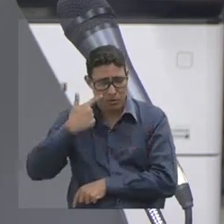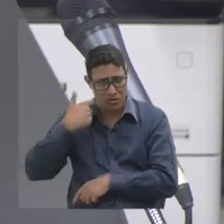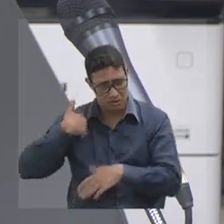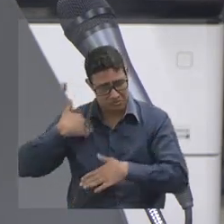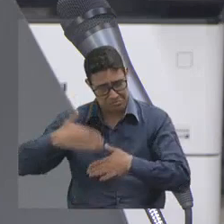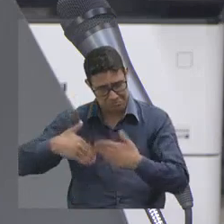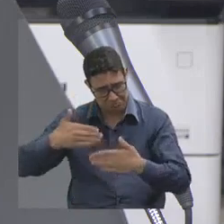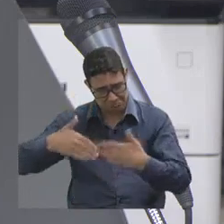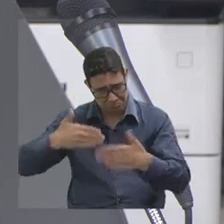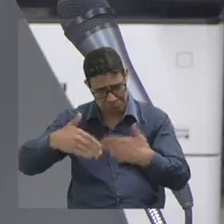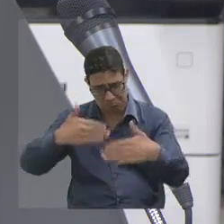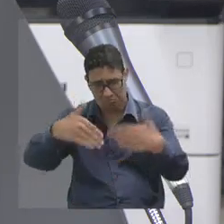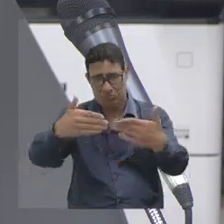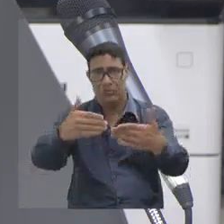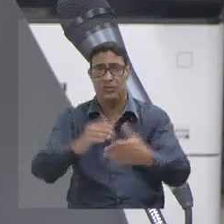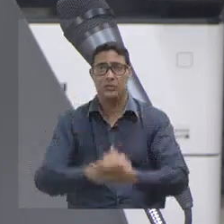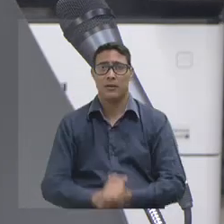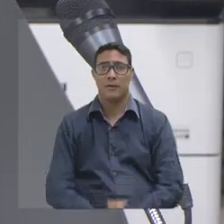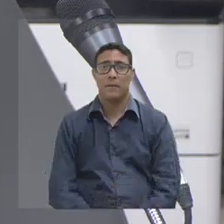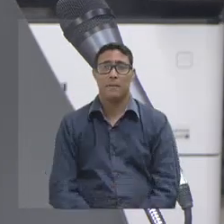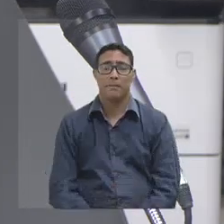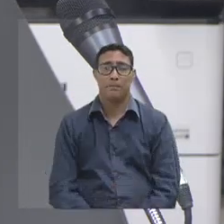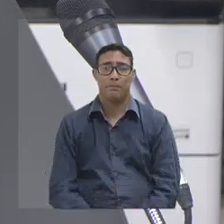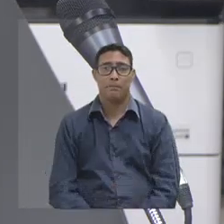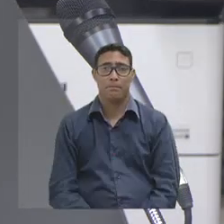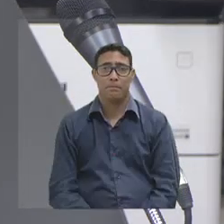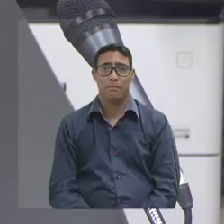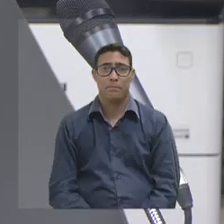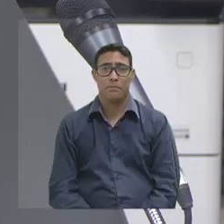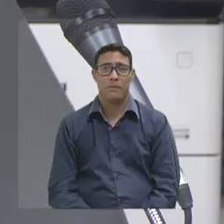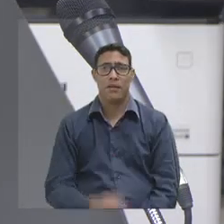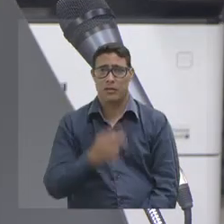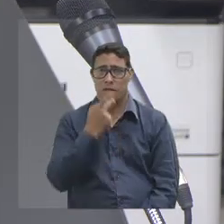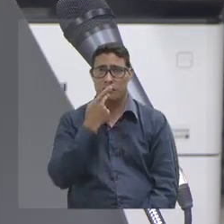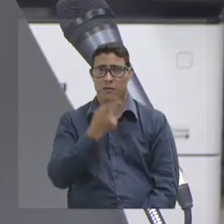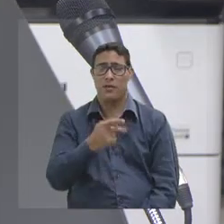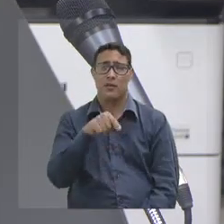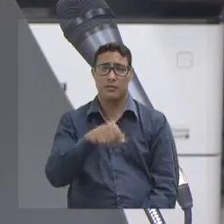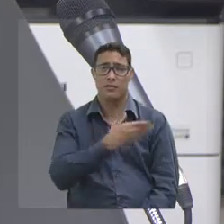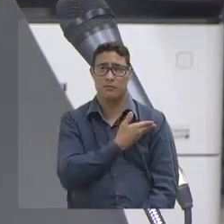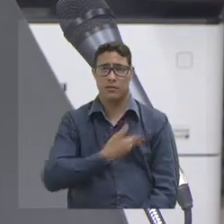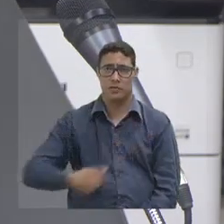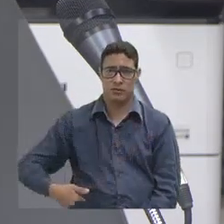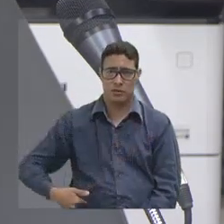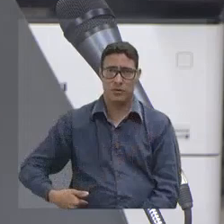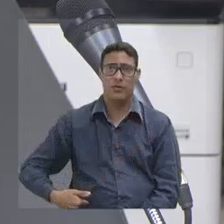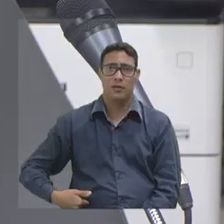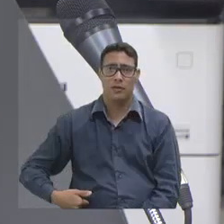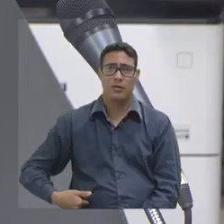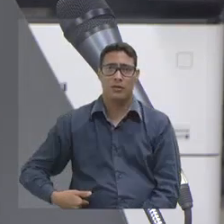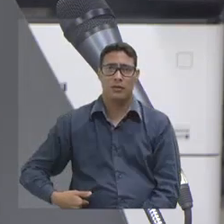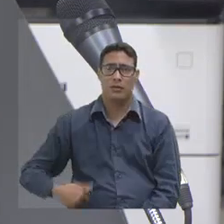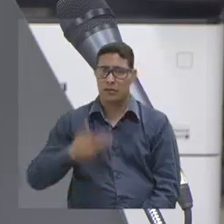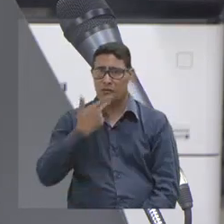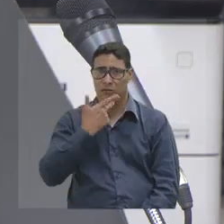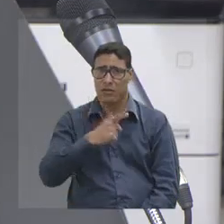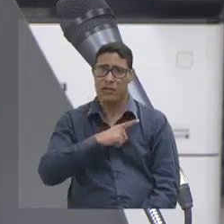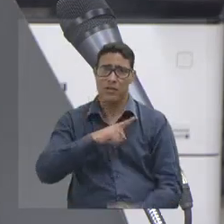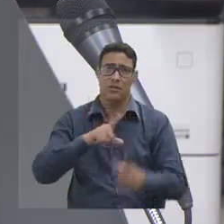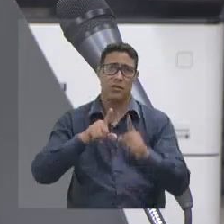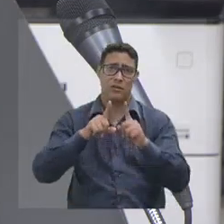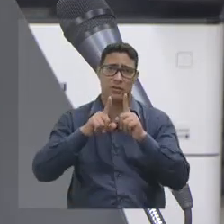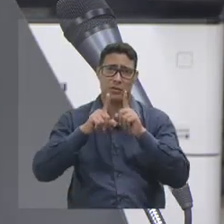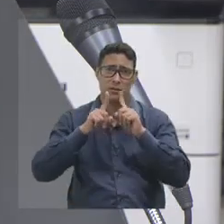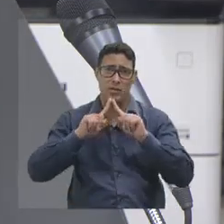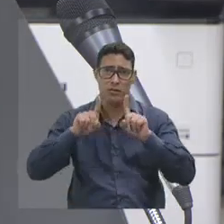questão quando se fala deste governo gente e fala assim de forma crítica vamos